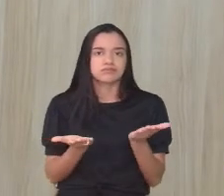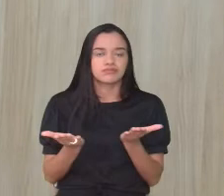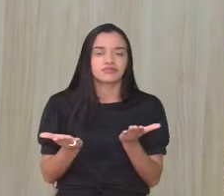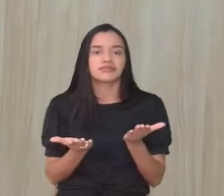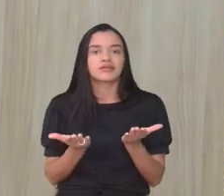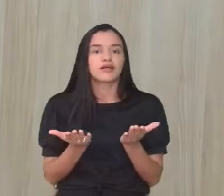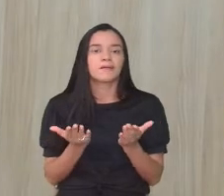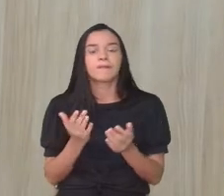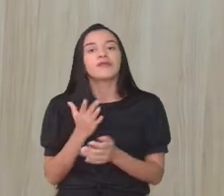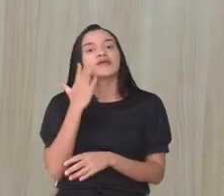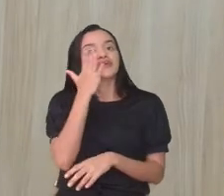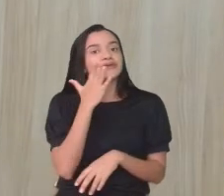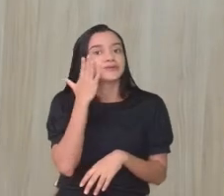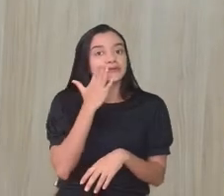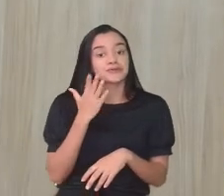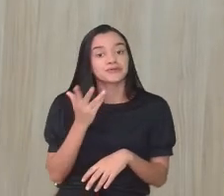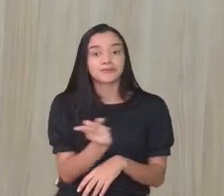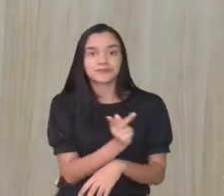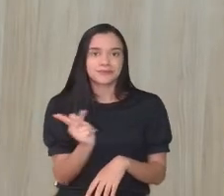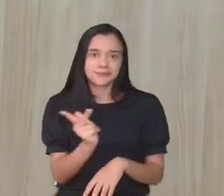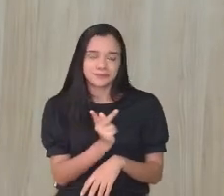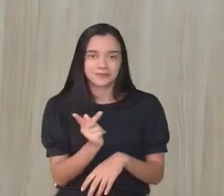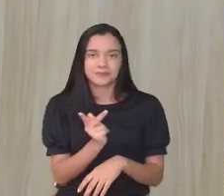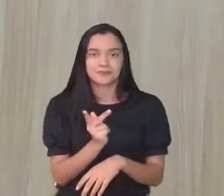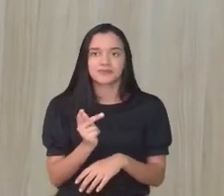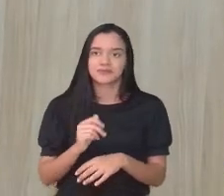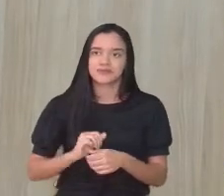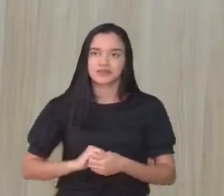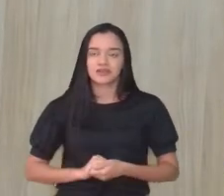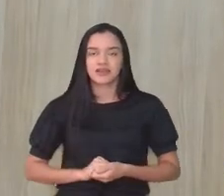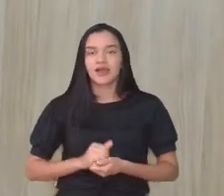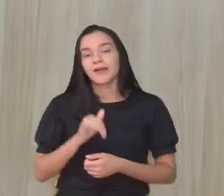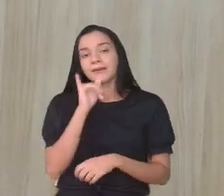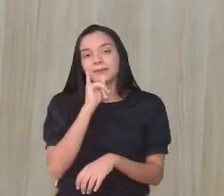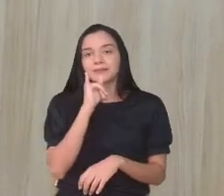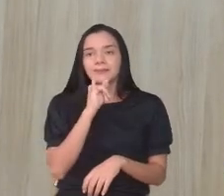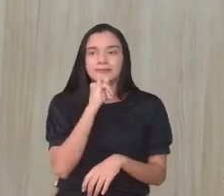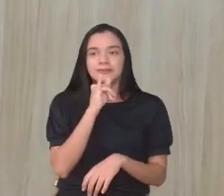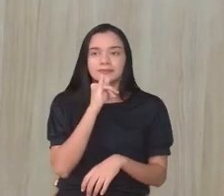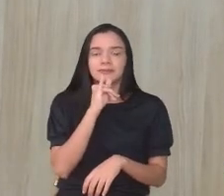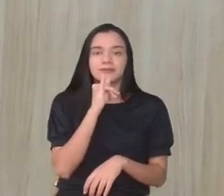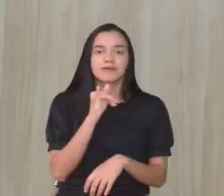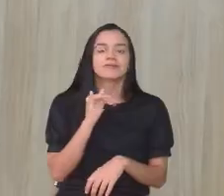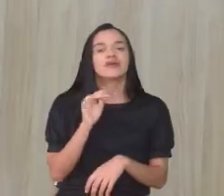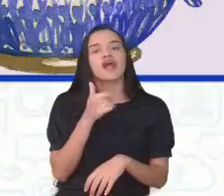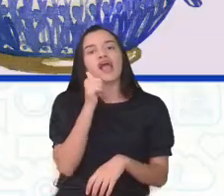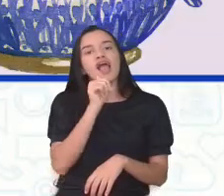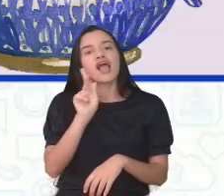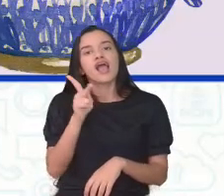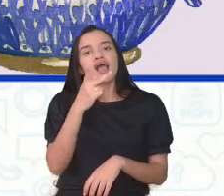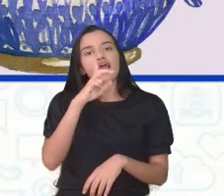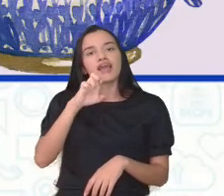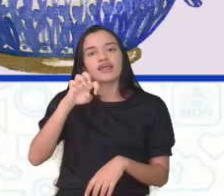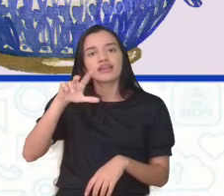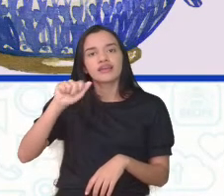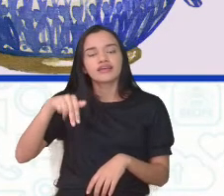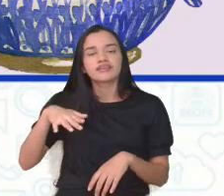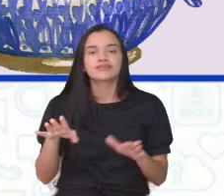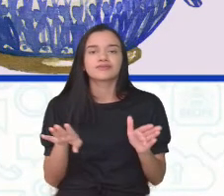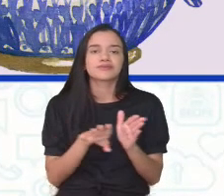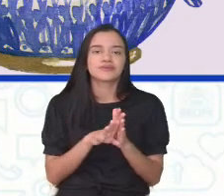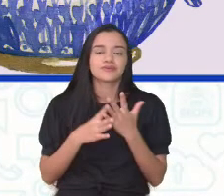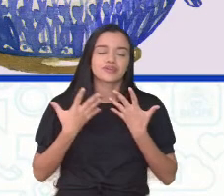discurso direto e do discurso indireto. Por exemplo, Helena chegou cansada do